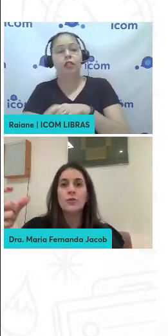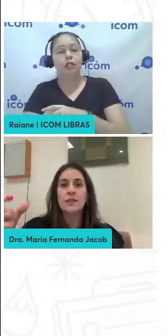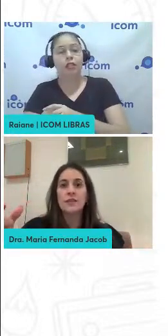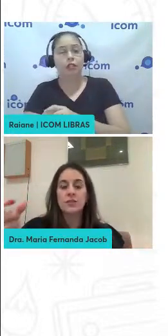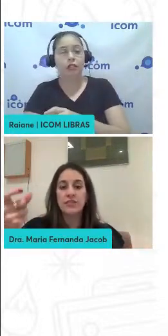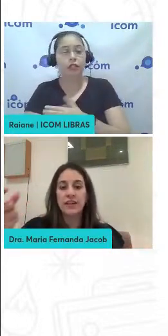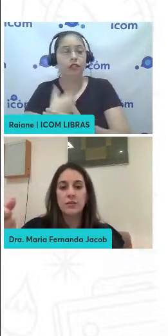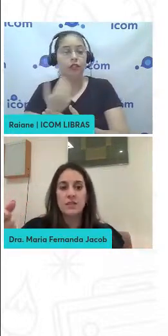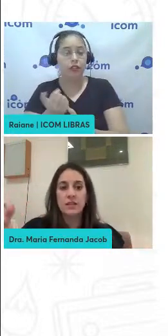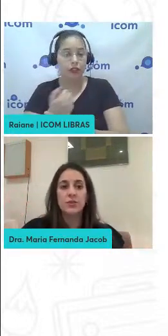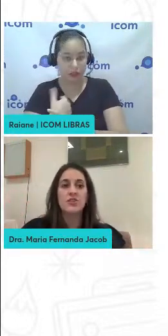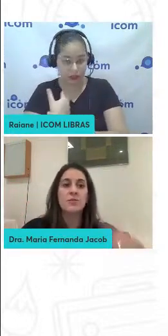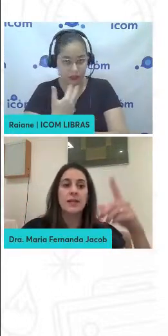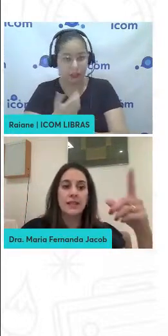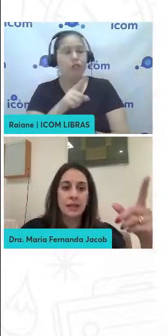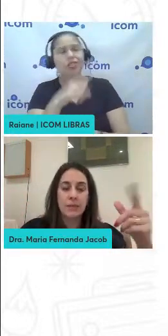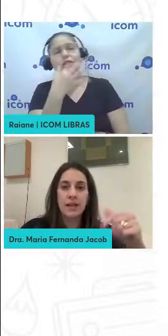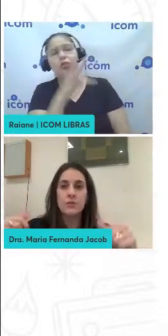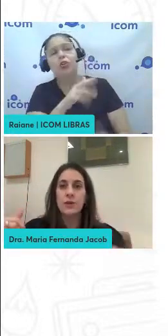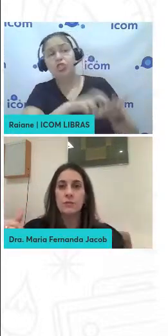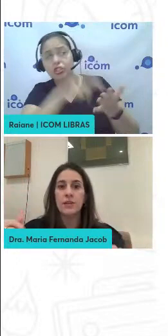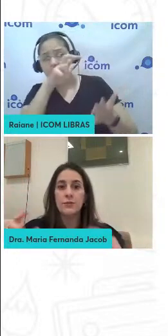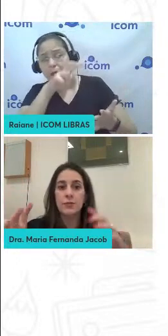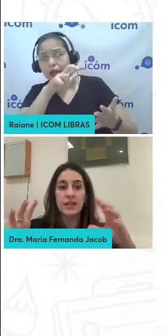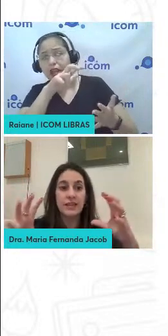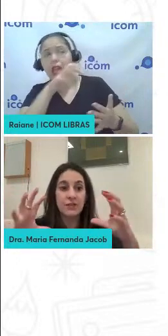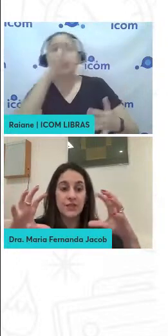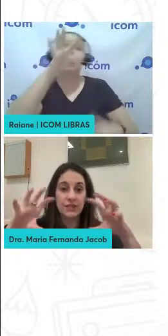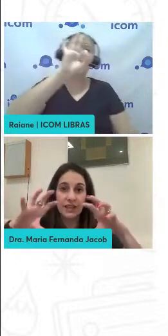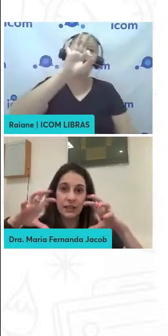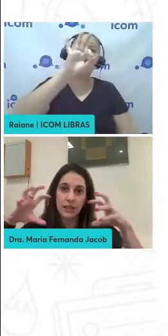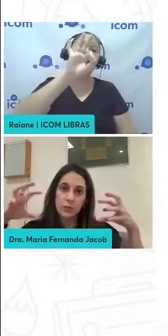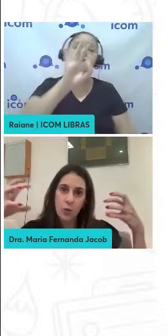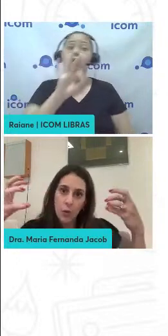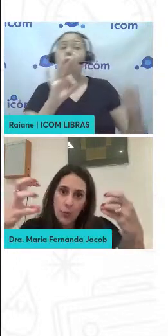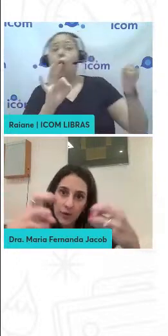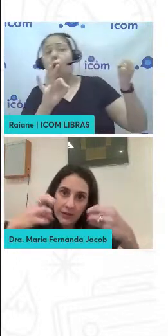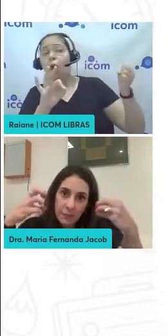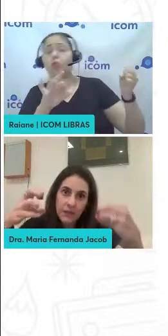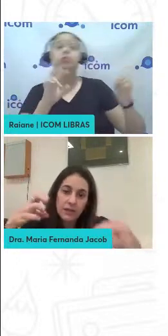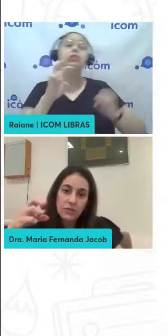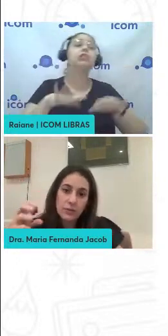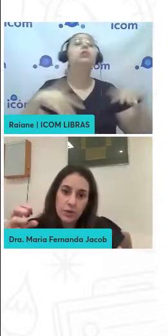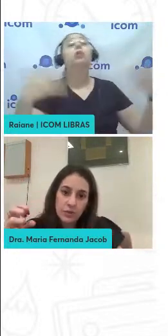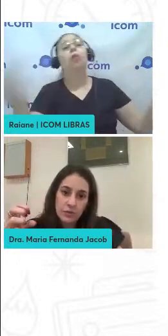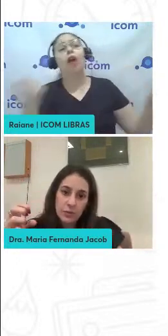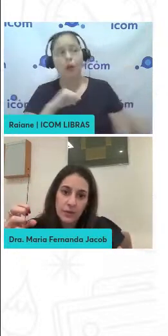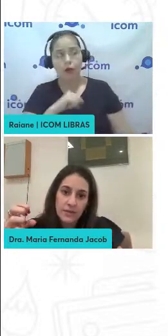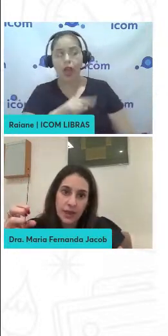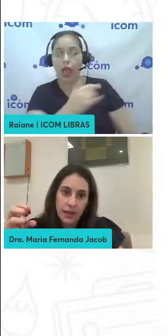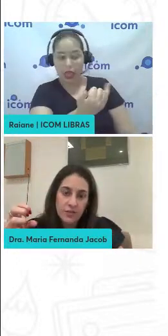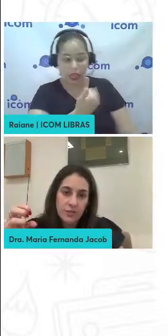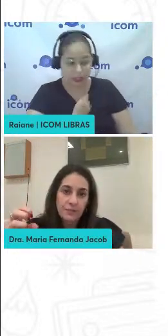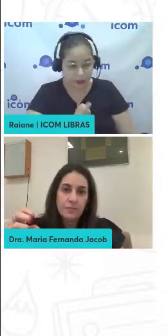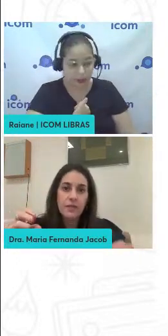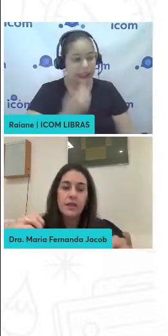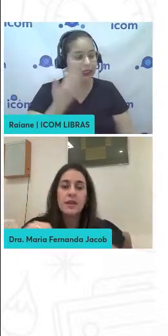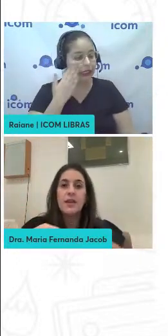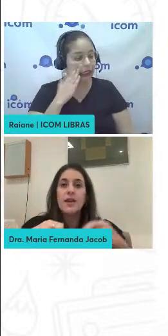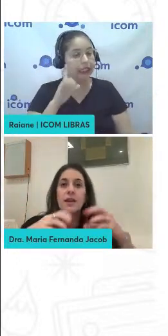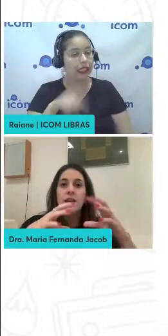Como eu trouxe a questão da frequência da dor. De manhã é mais ou é menos? Porque daí você vai entendendo o comportamento da dor no seu